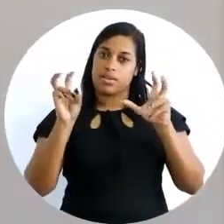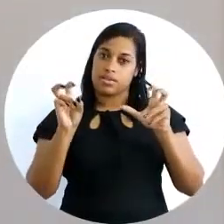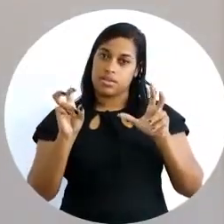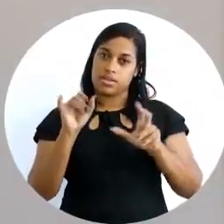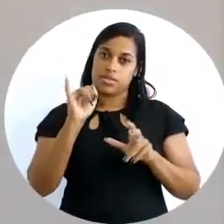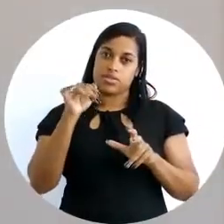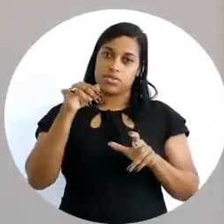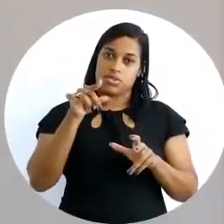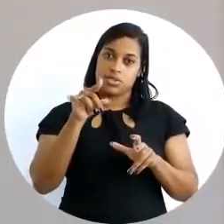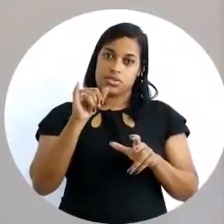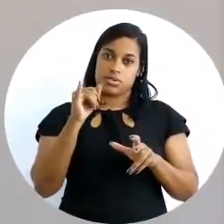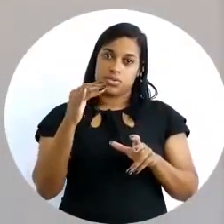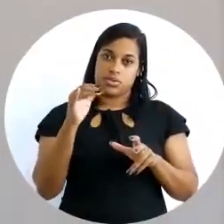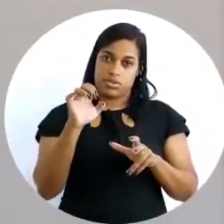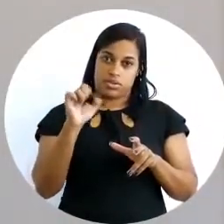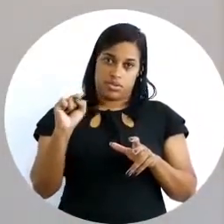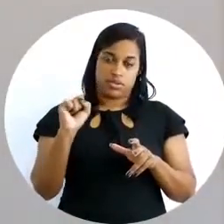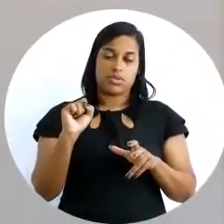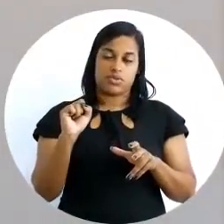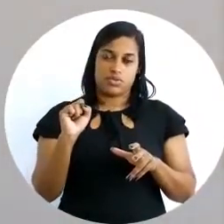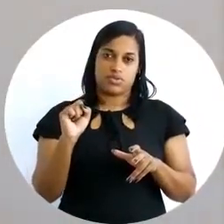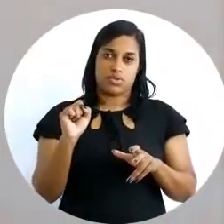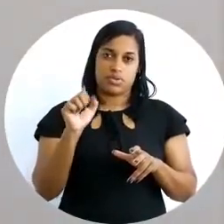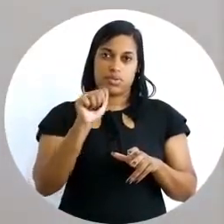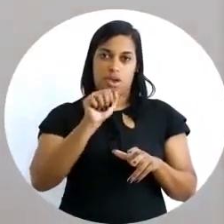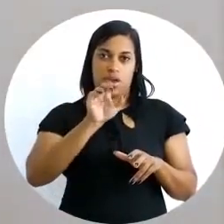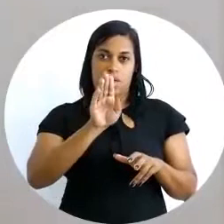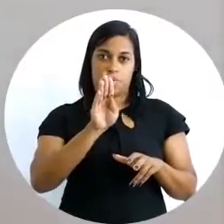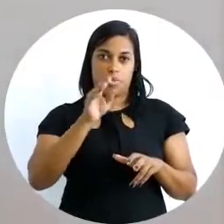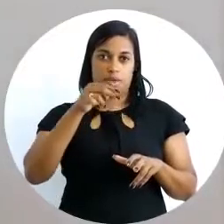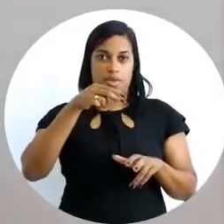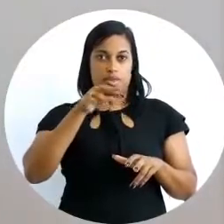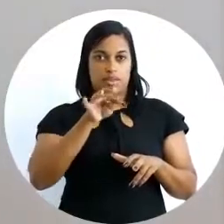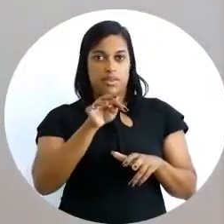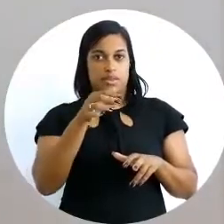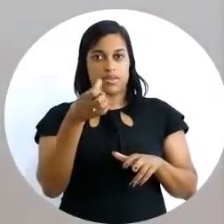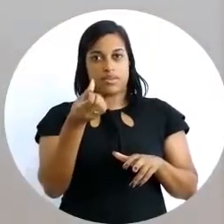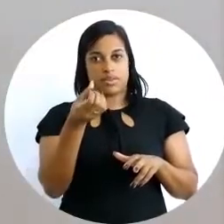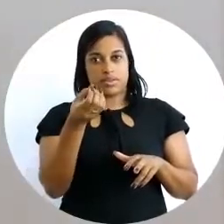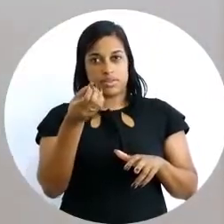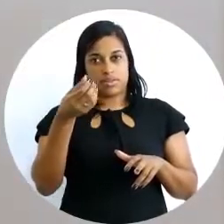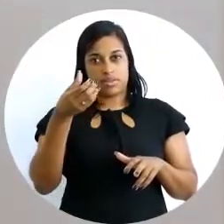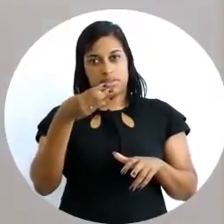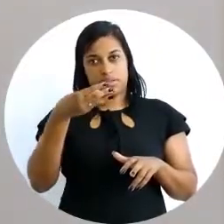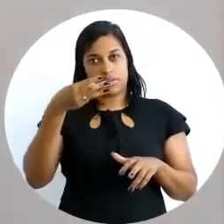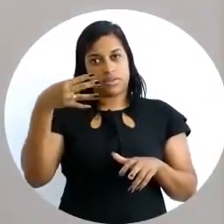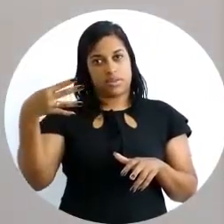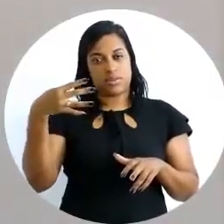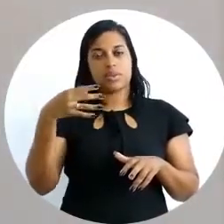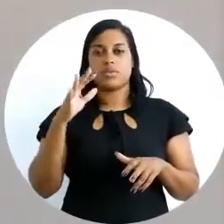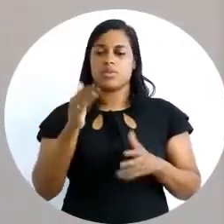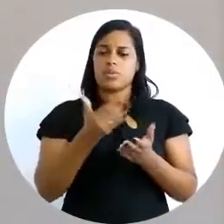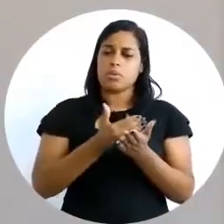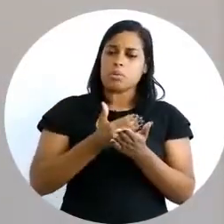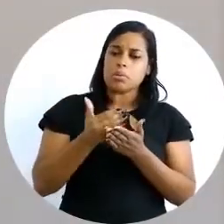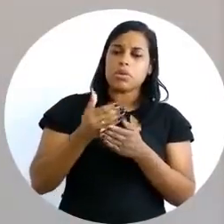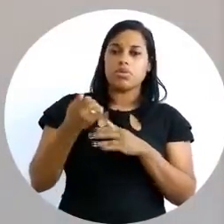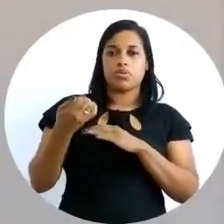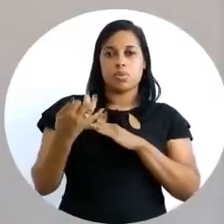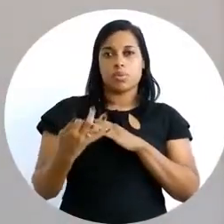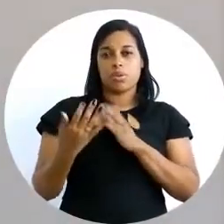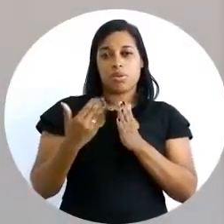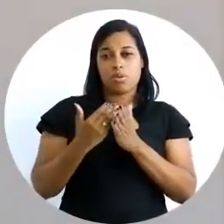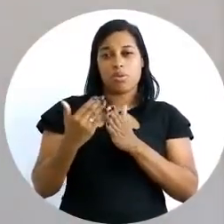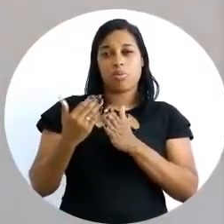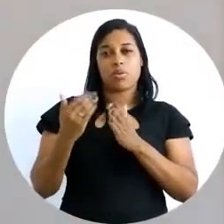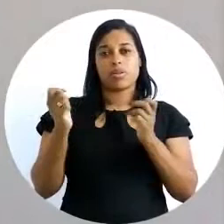índices, de acordo com a BNT 6034, que, como a gente falou no início, na competência 1 e